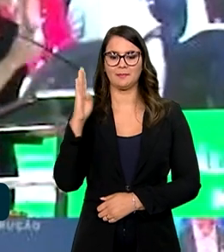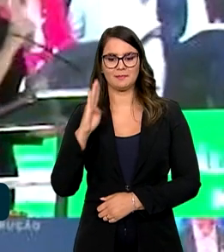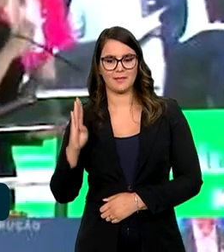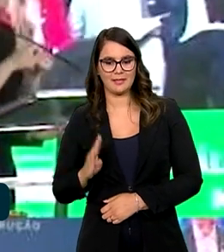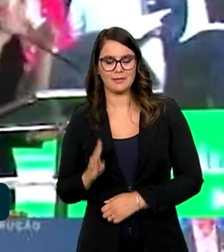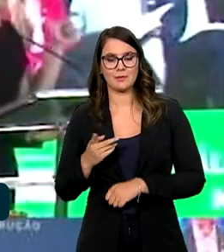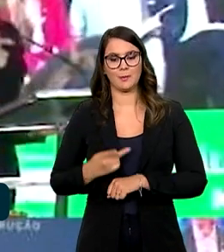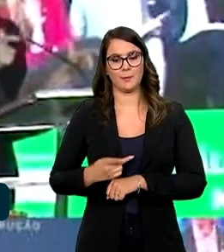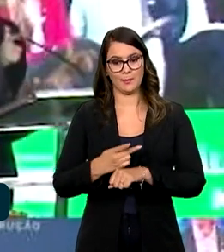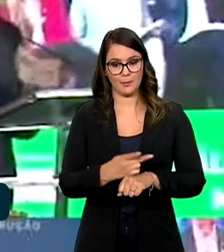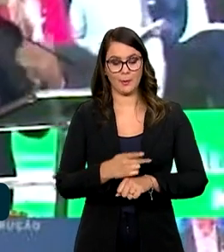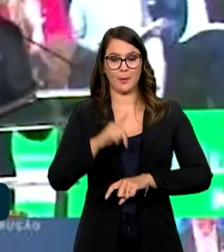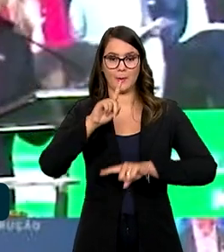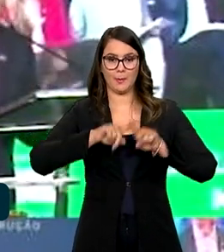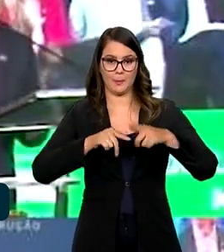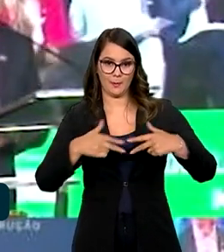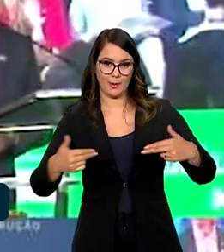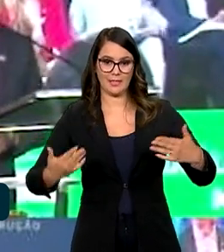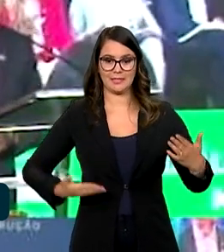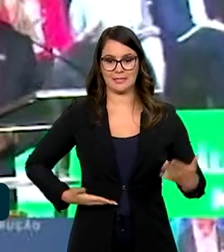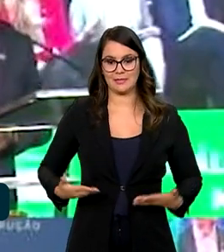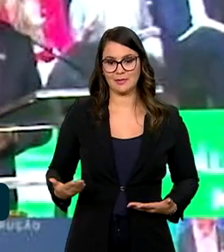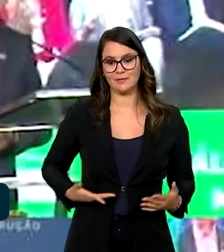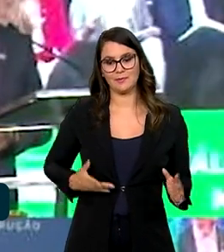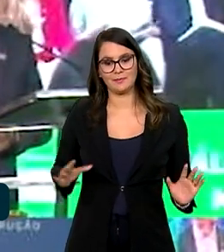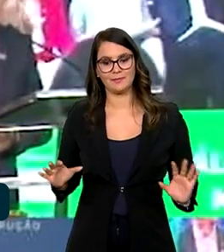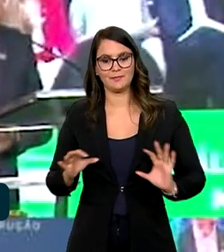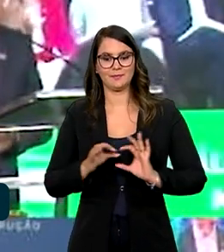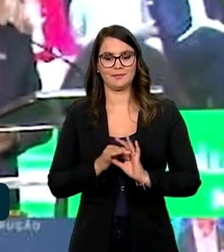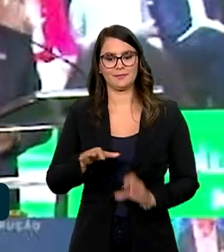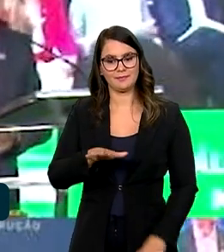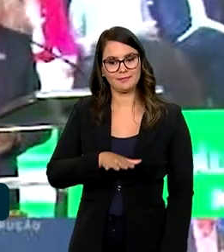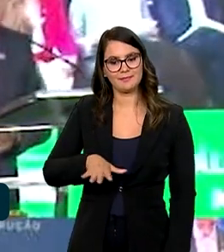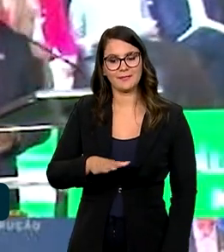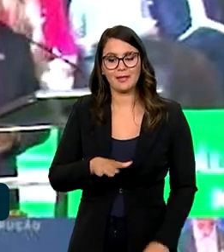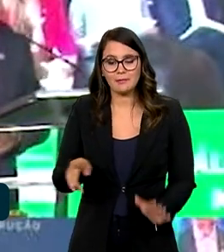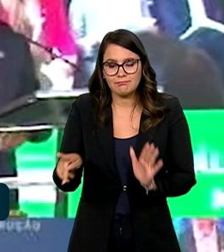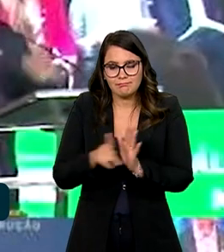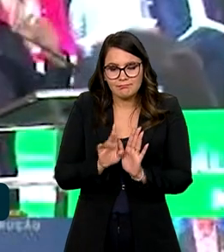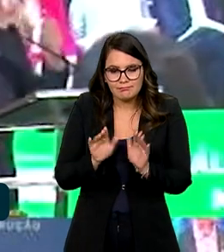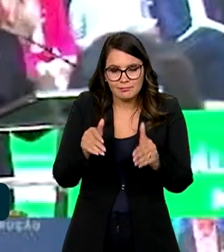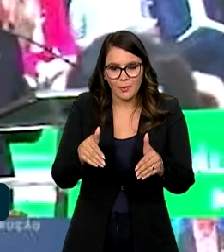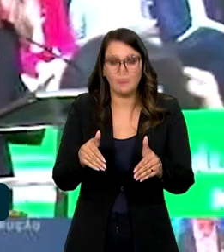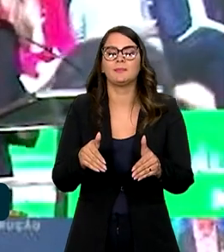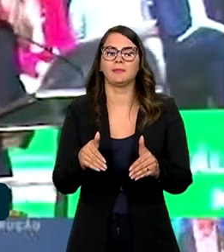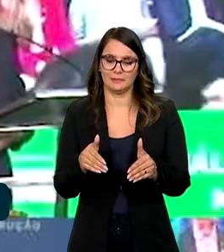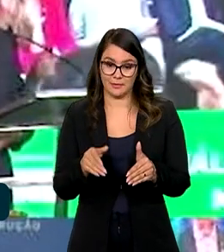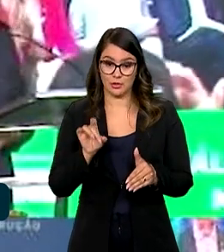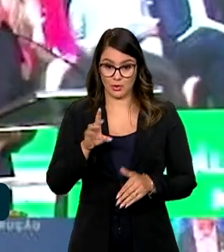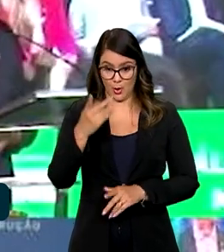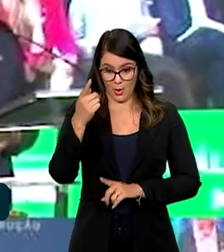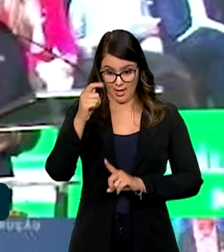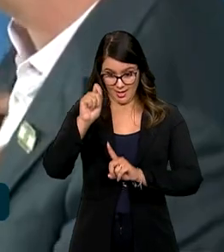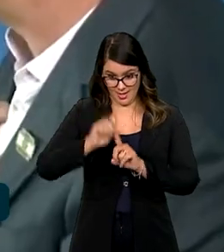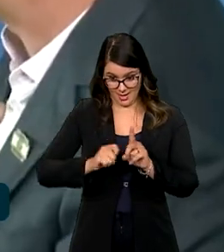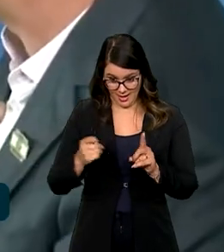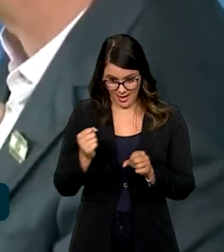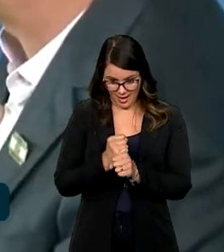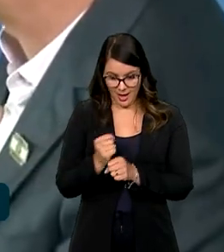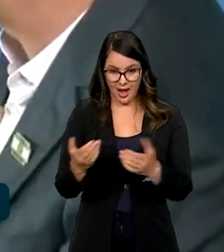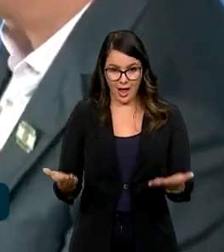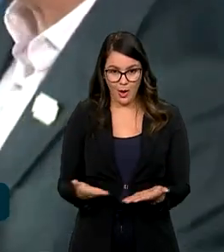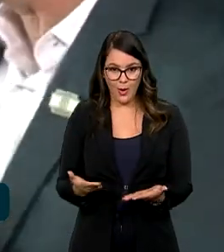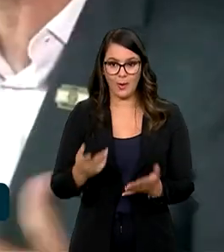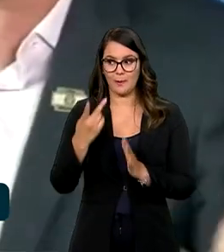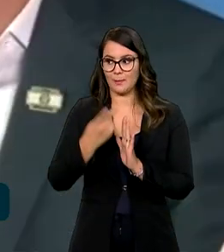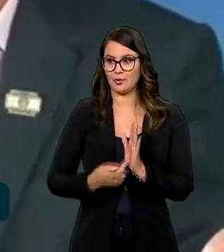em busca de produtos e serviços ligados a setores específicos só nesse ano até agora o